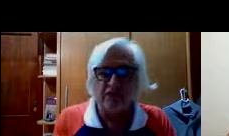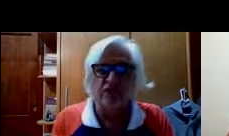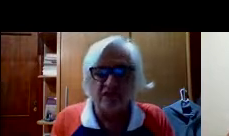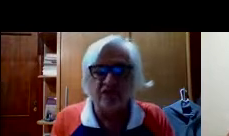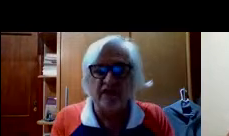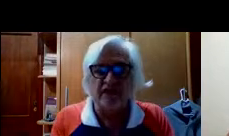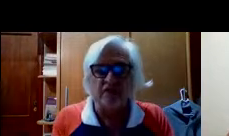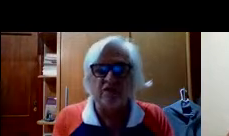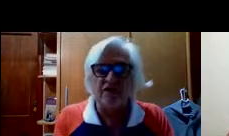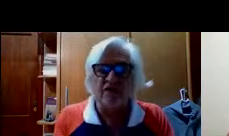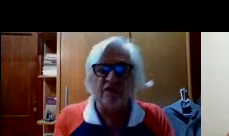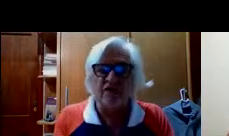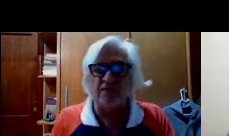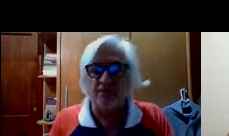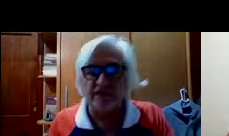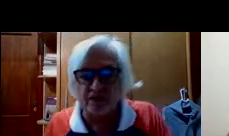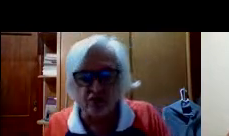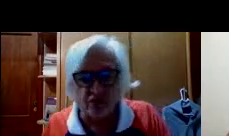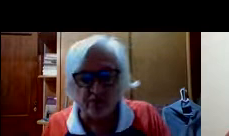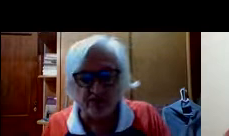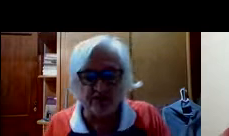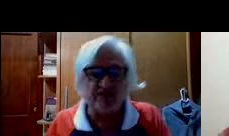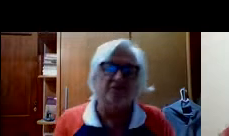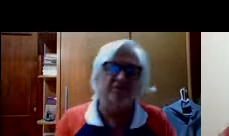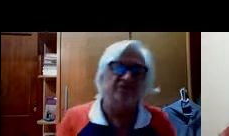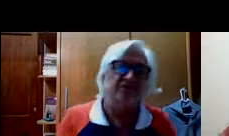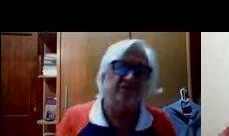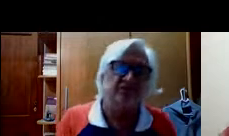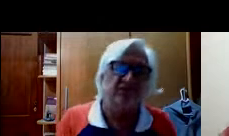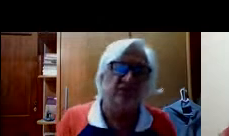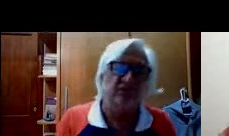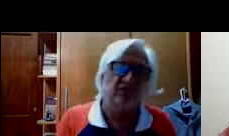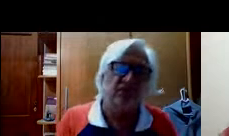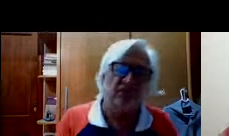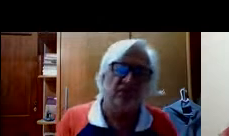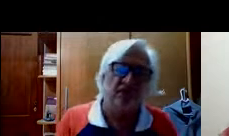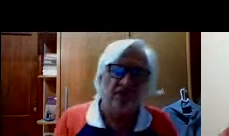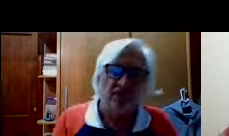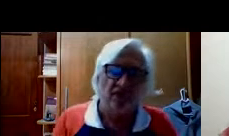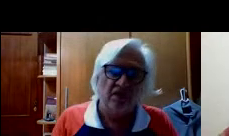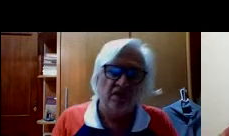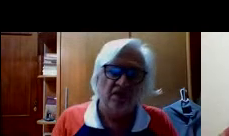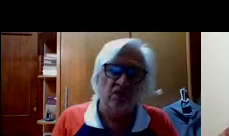dos assuntos que a gente fala em Tecnologia Mecânica 2 é proteção superficial,